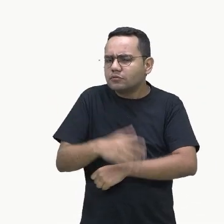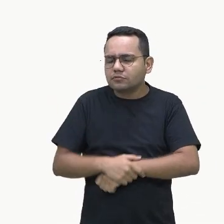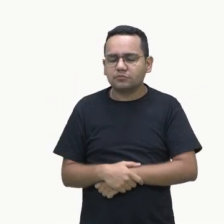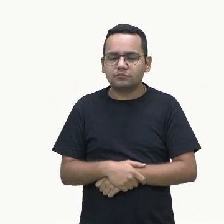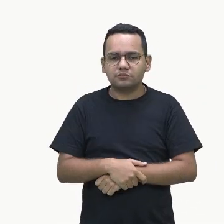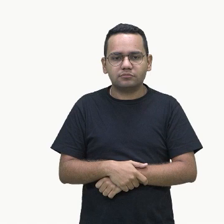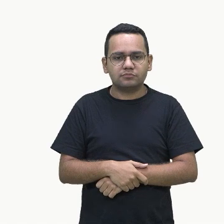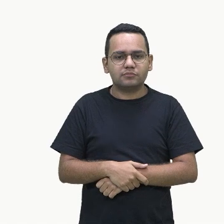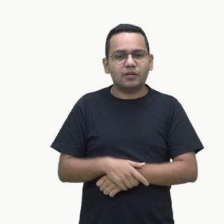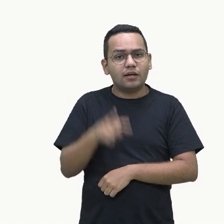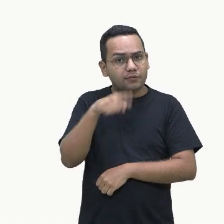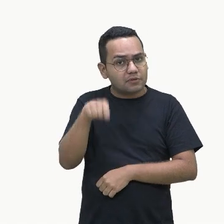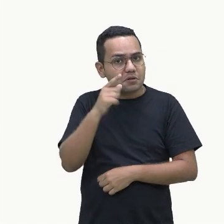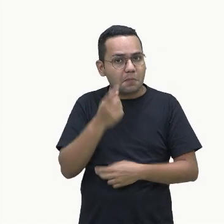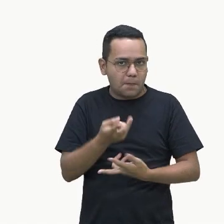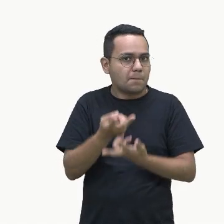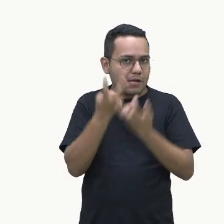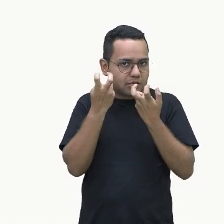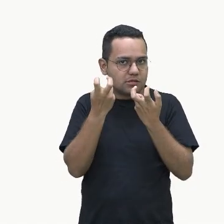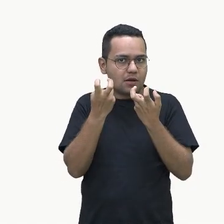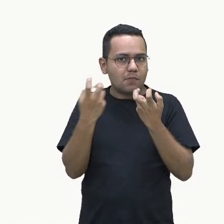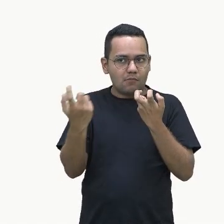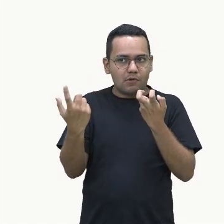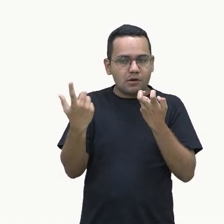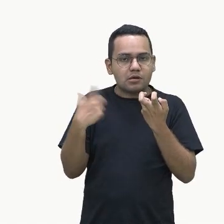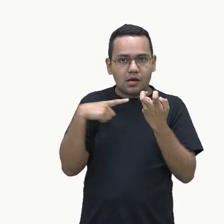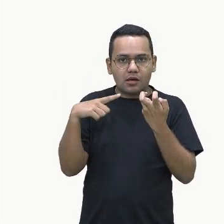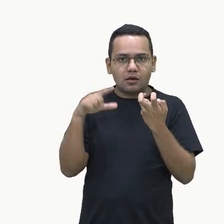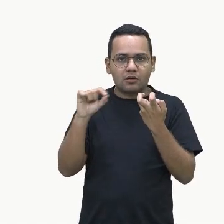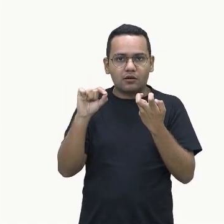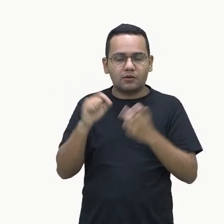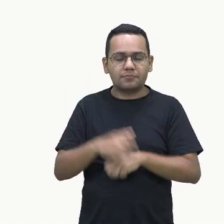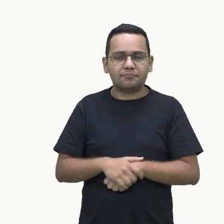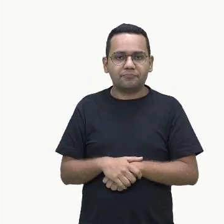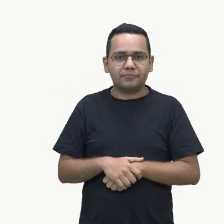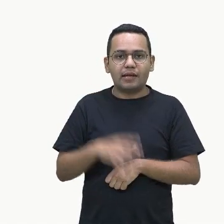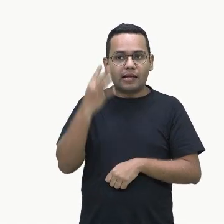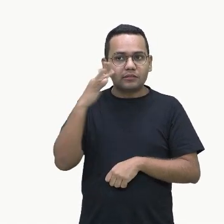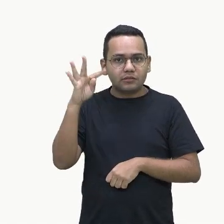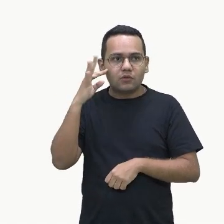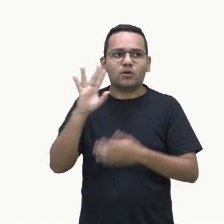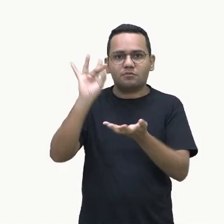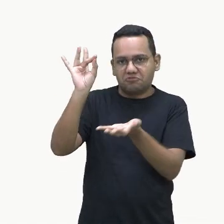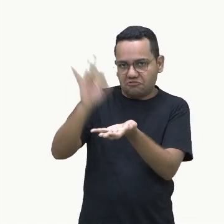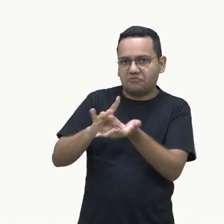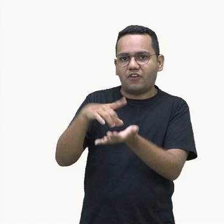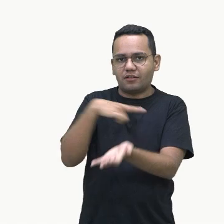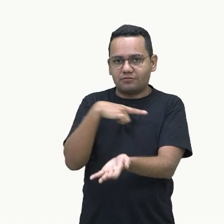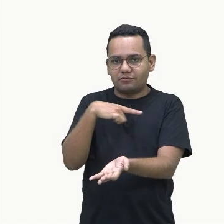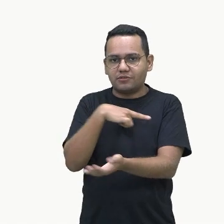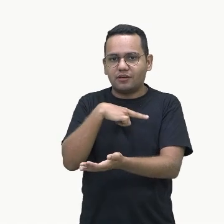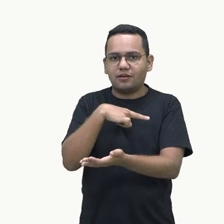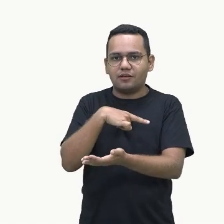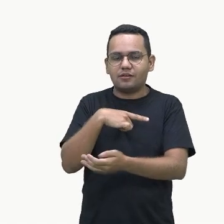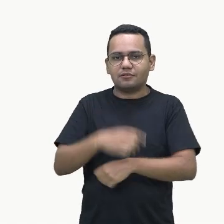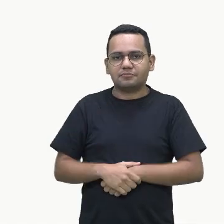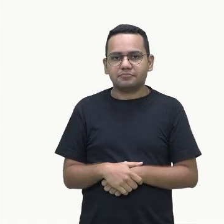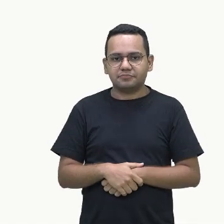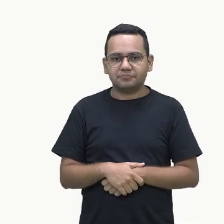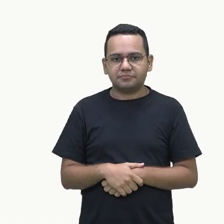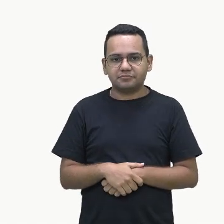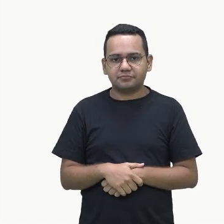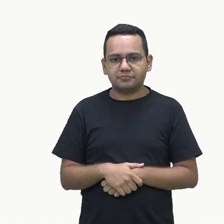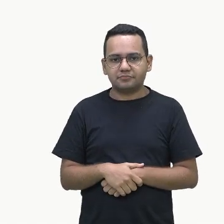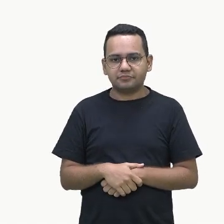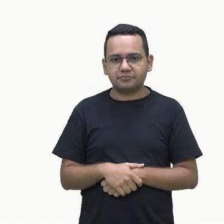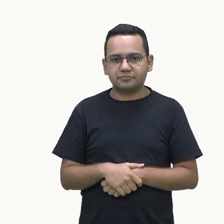é exatamente a te mostrar que o nosso teorema de Pitágoras dá certo, ou seja, é verdadeiro, é